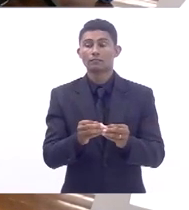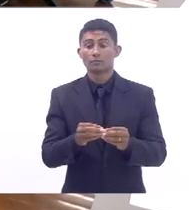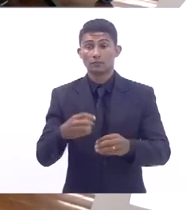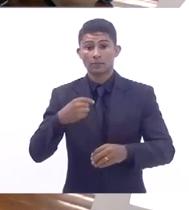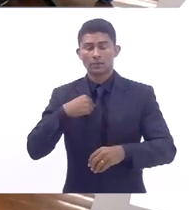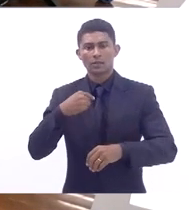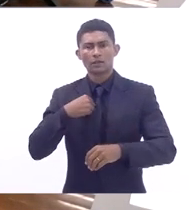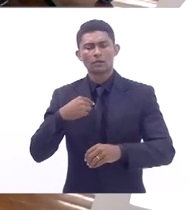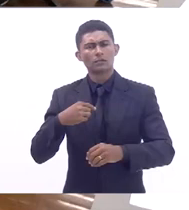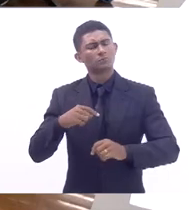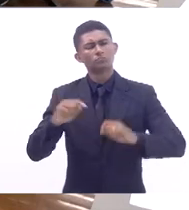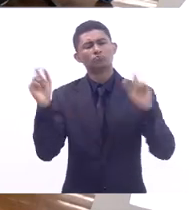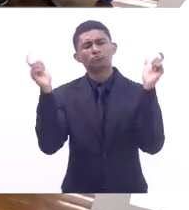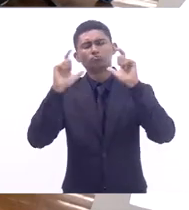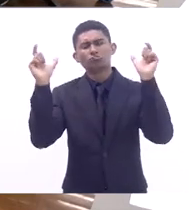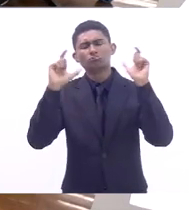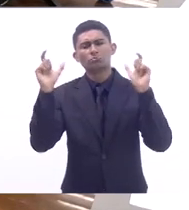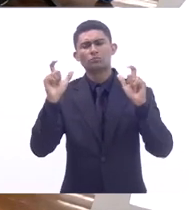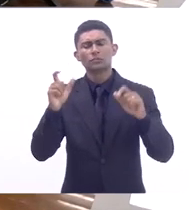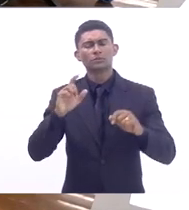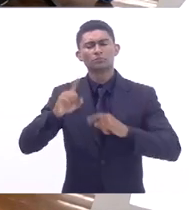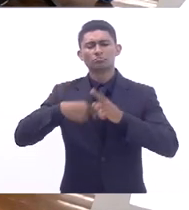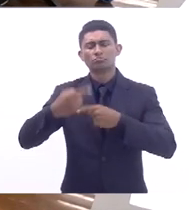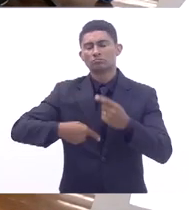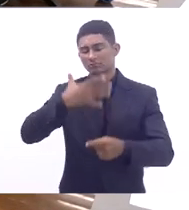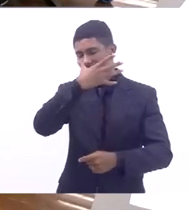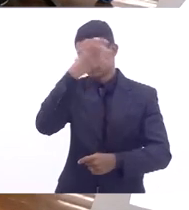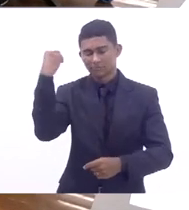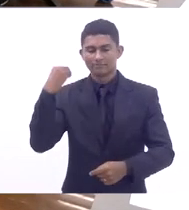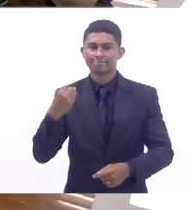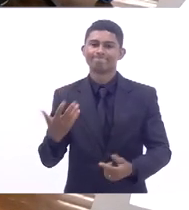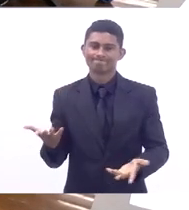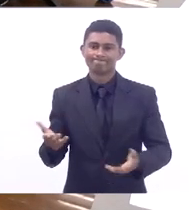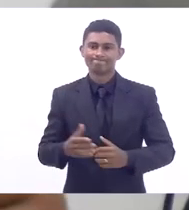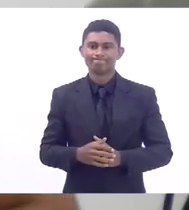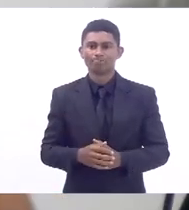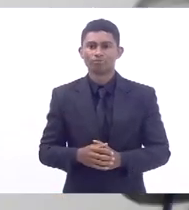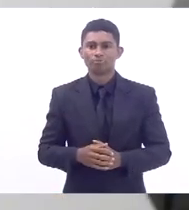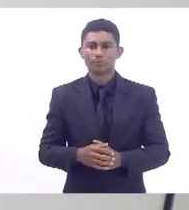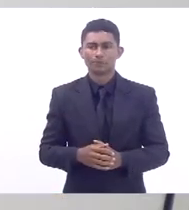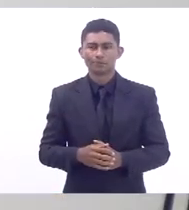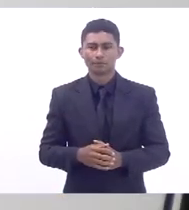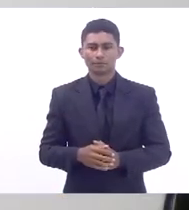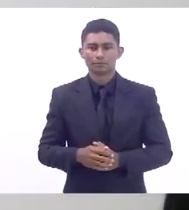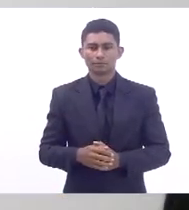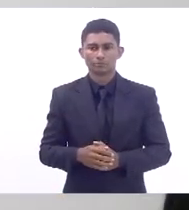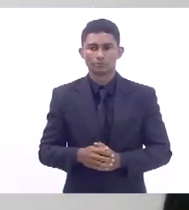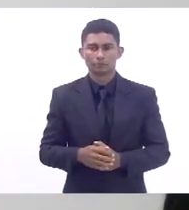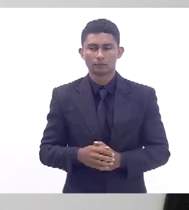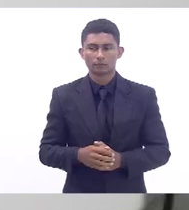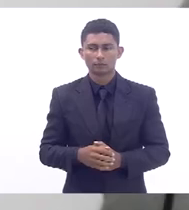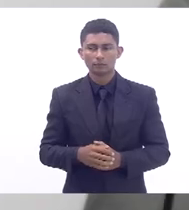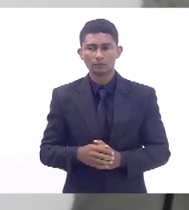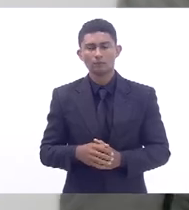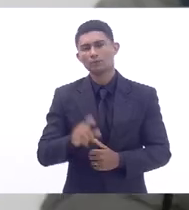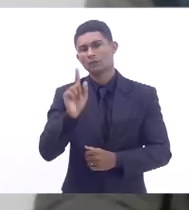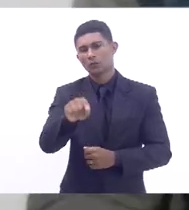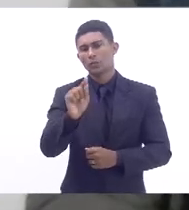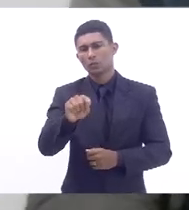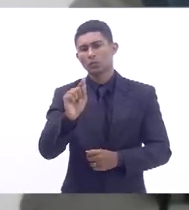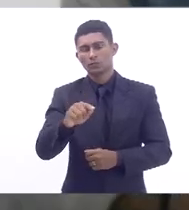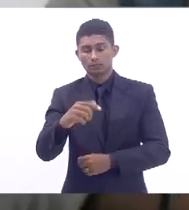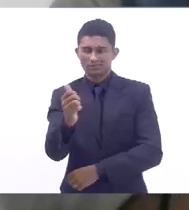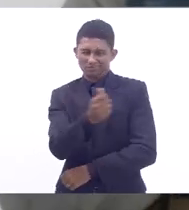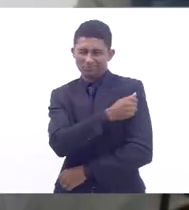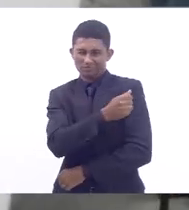tinha me atentado Inclusive a falar sobre isso só que eu esqueci acontece é mas é sobre a questão da permanência